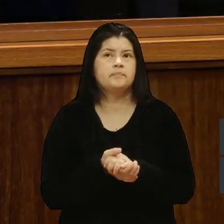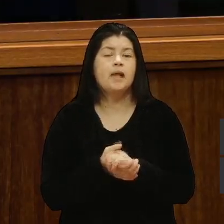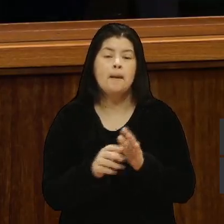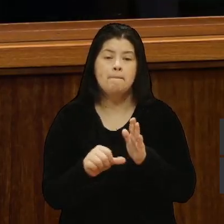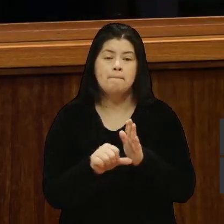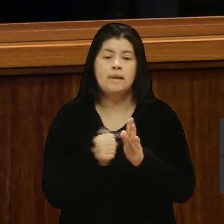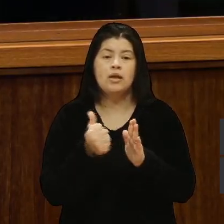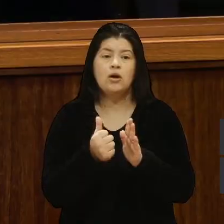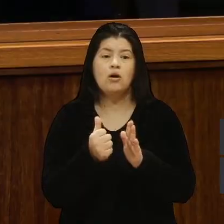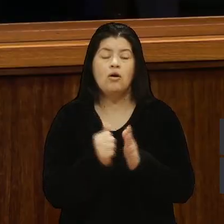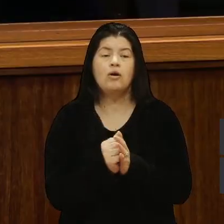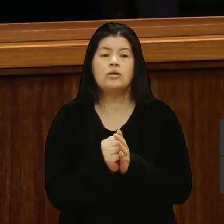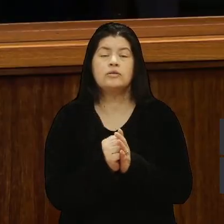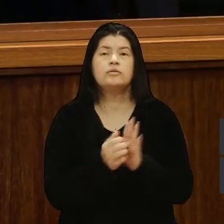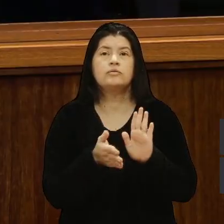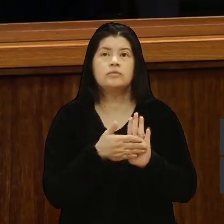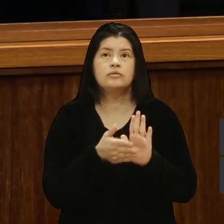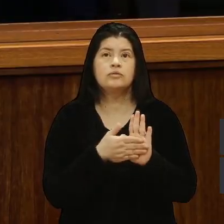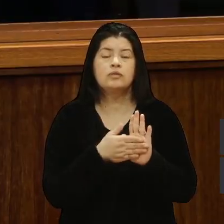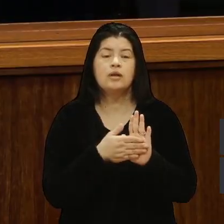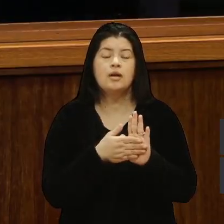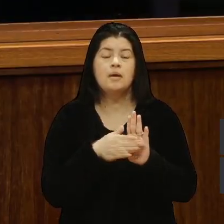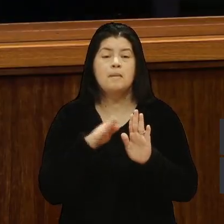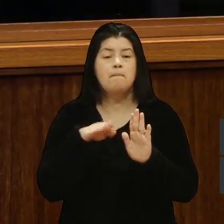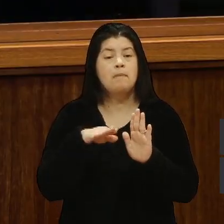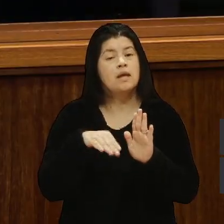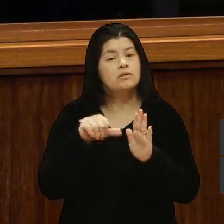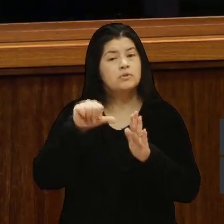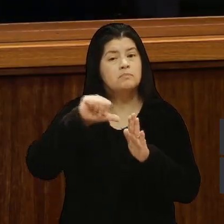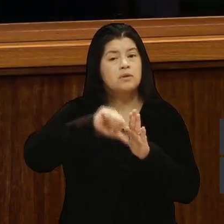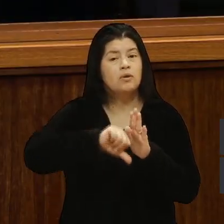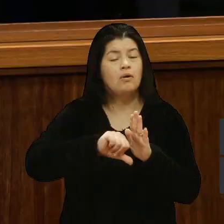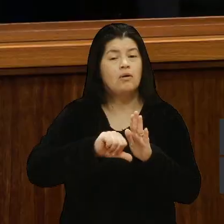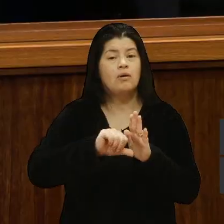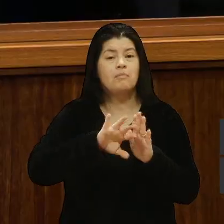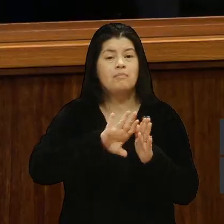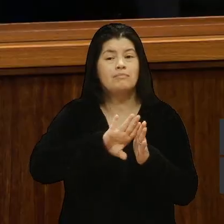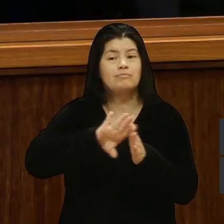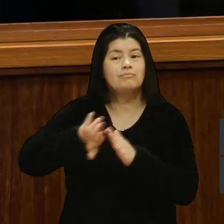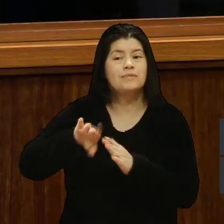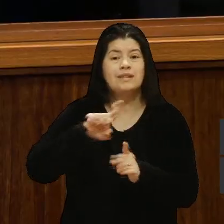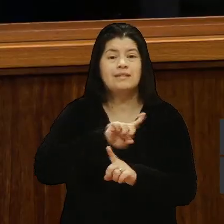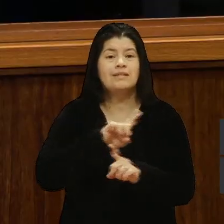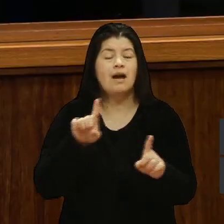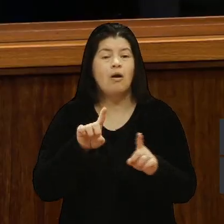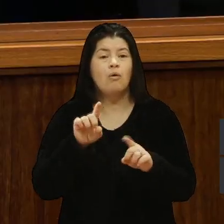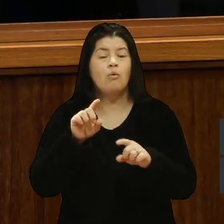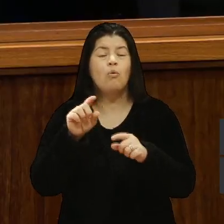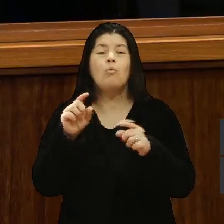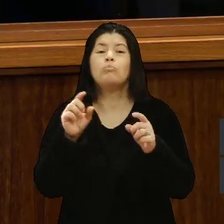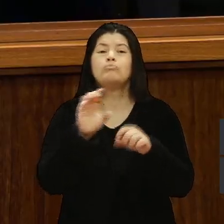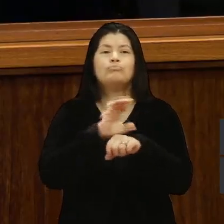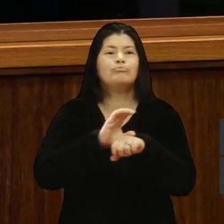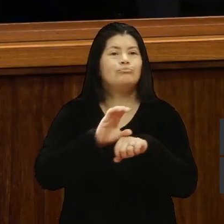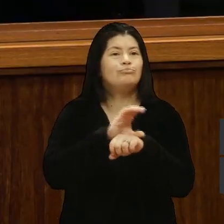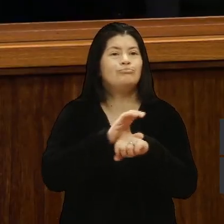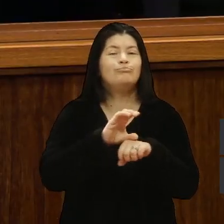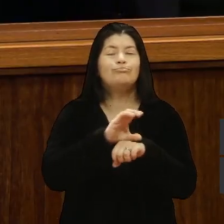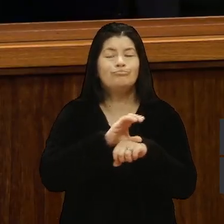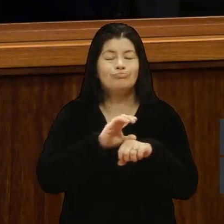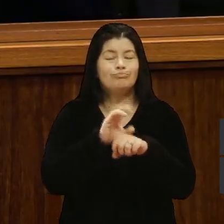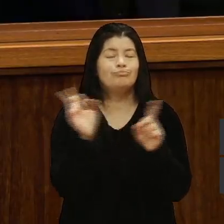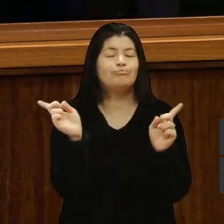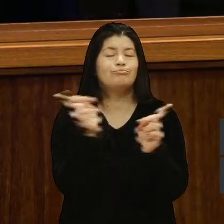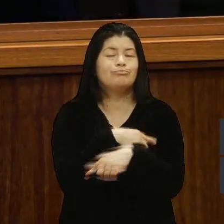melhor para esse projeto, um pouco menos pior, ela não tira a inconstitucionalidade do projeto, porque